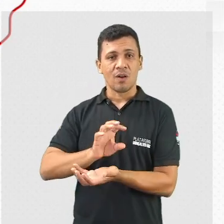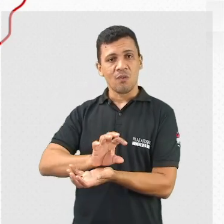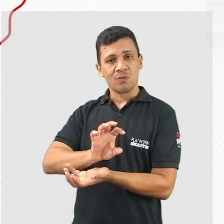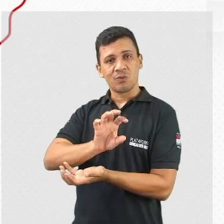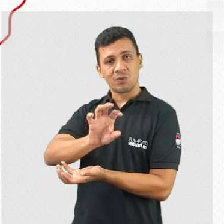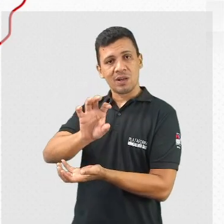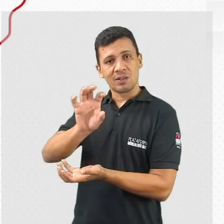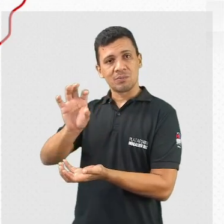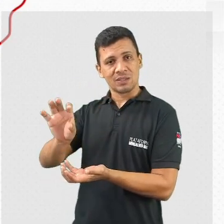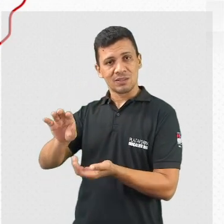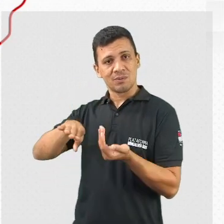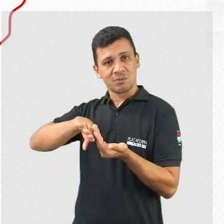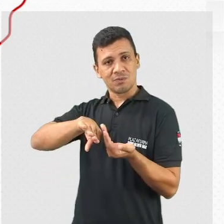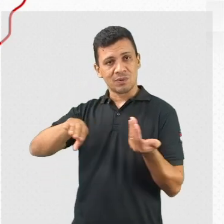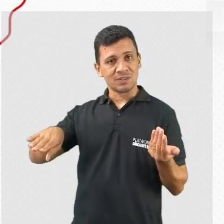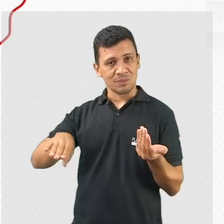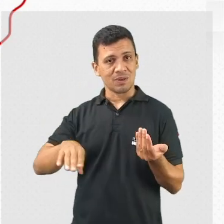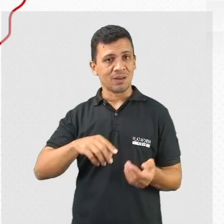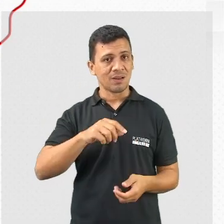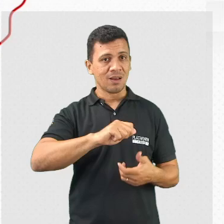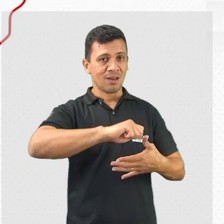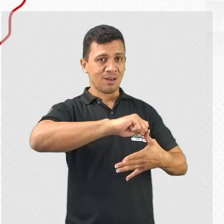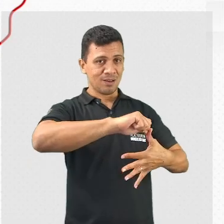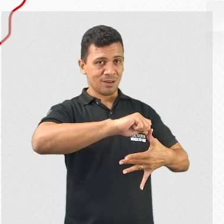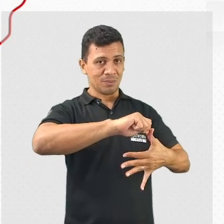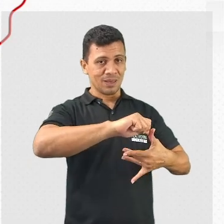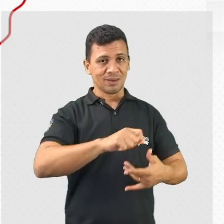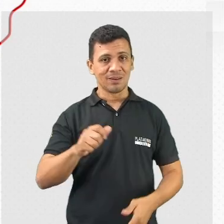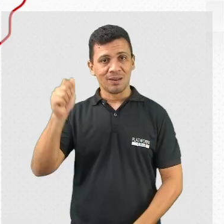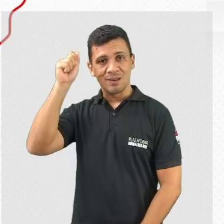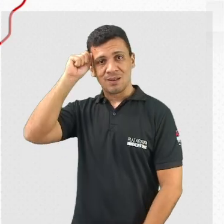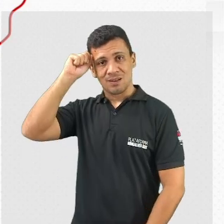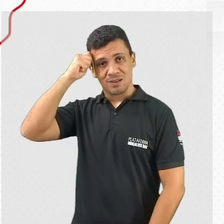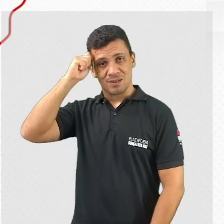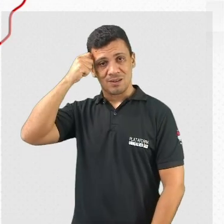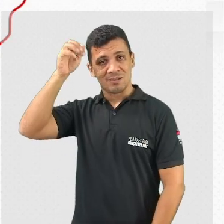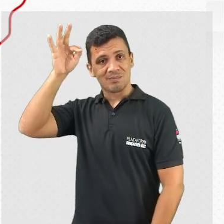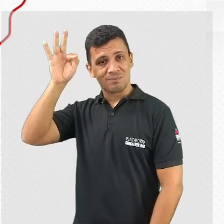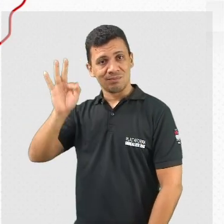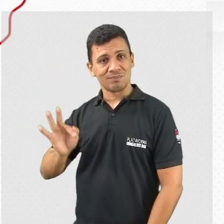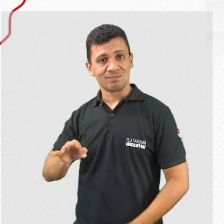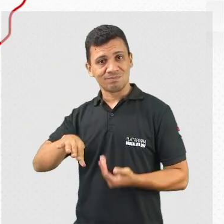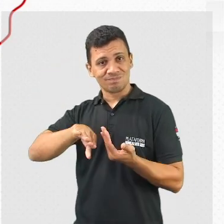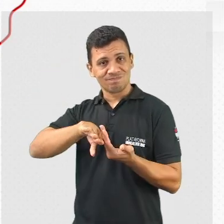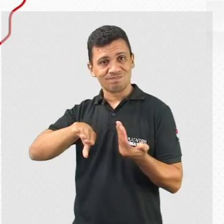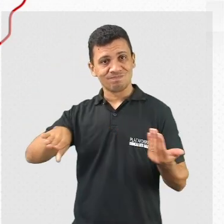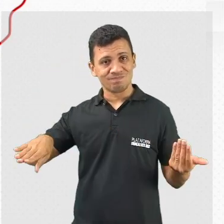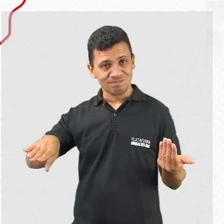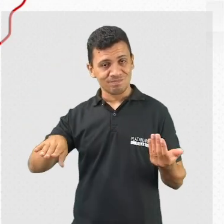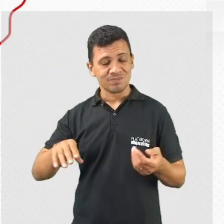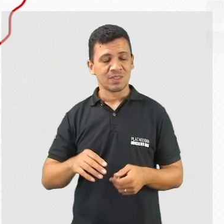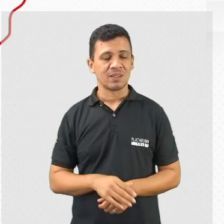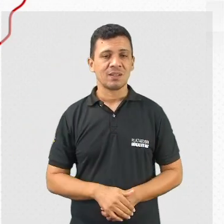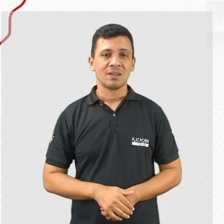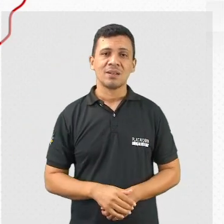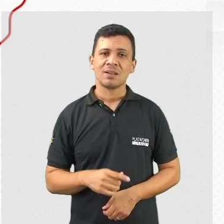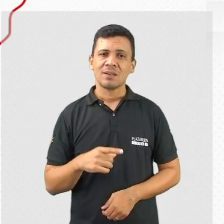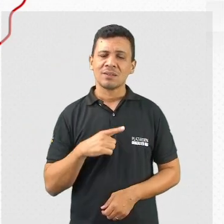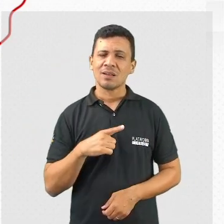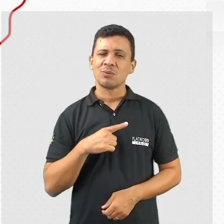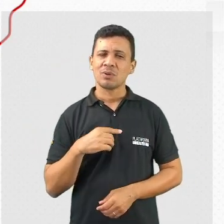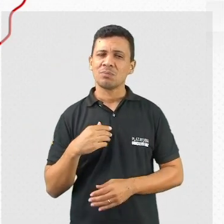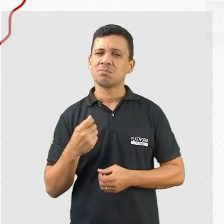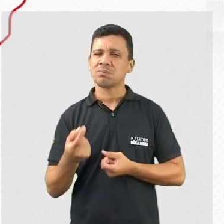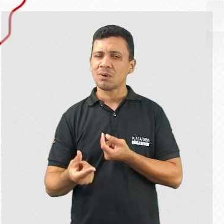né, desses dois continentes e a separação gradativa, gente, tá? Para Wegener, galera, inclusive ele diz que há milhões